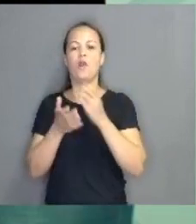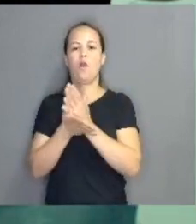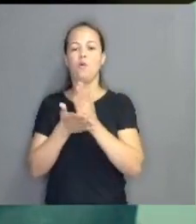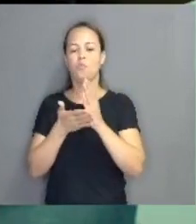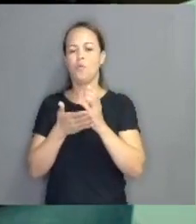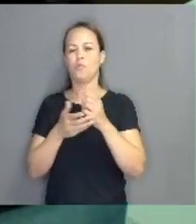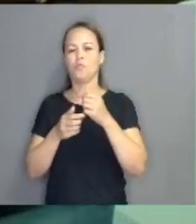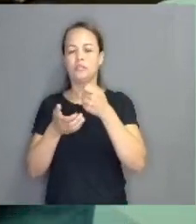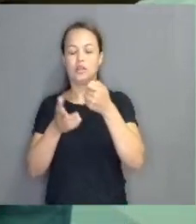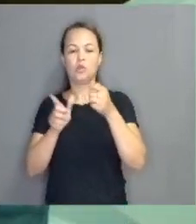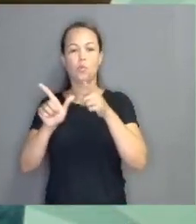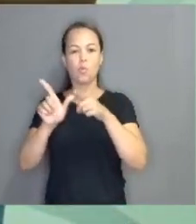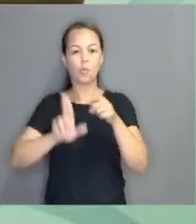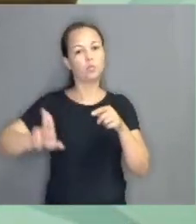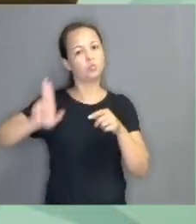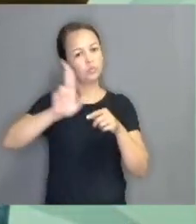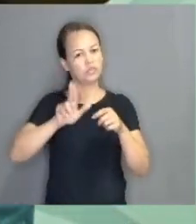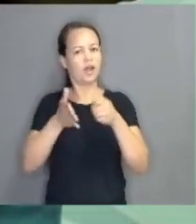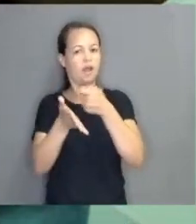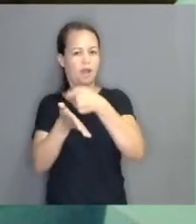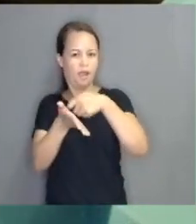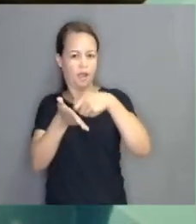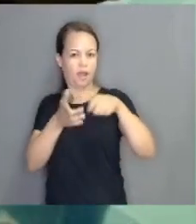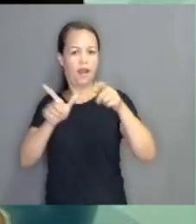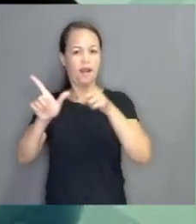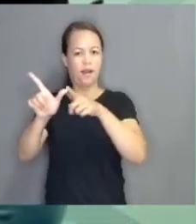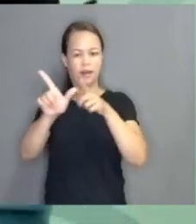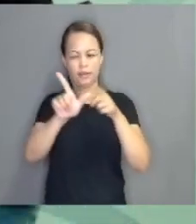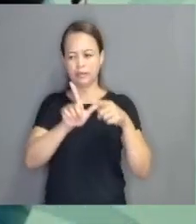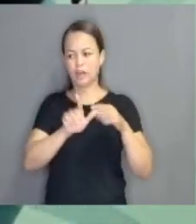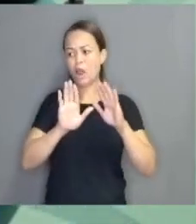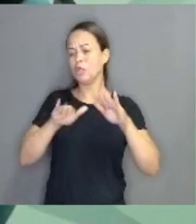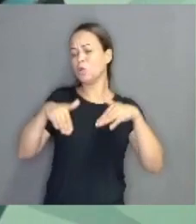letras. E quais são essas letras? Vamos ver agora?